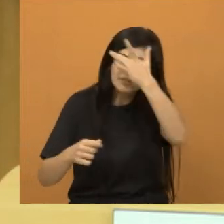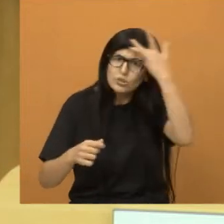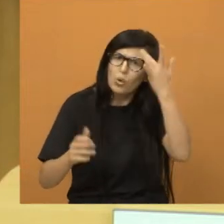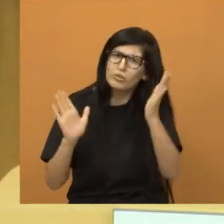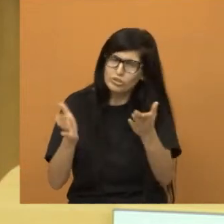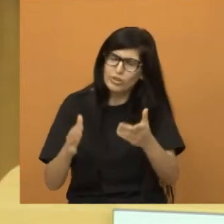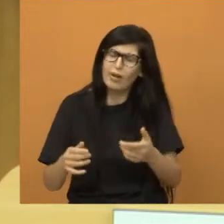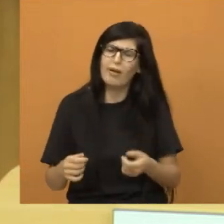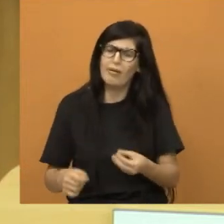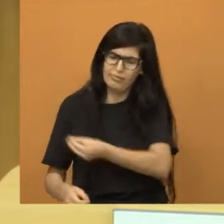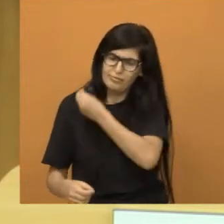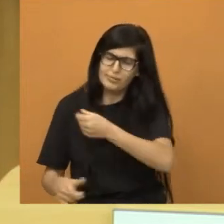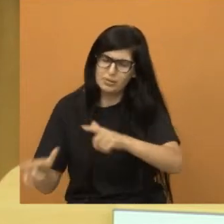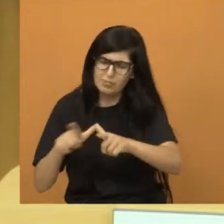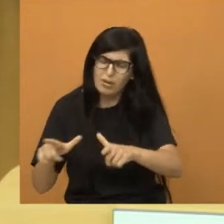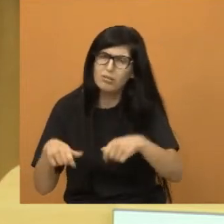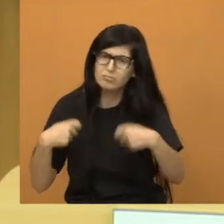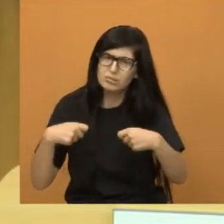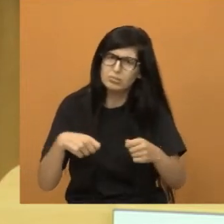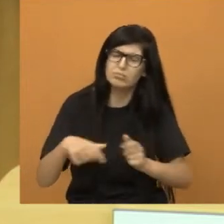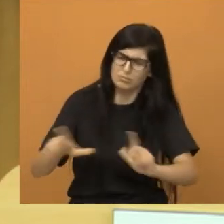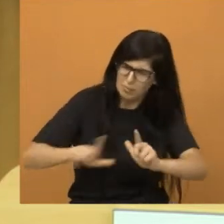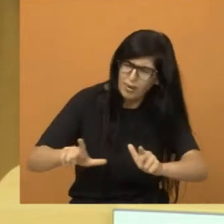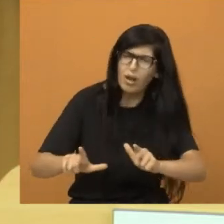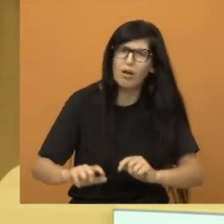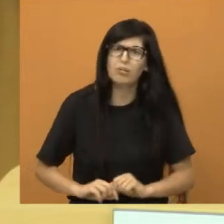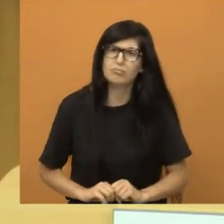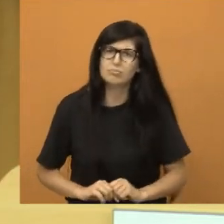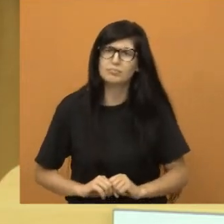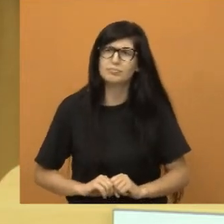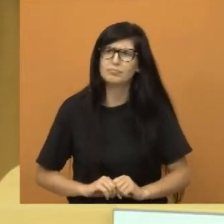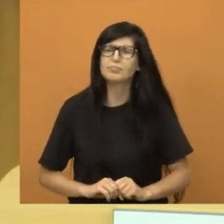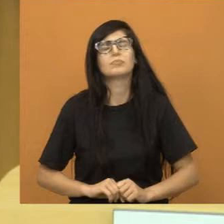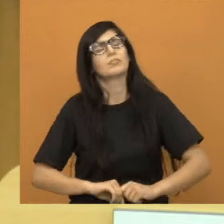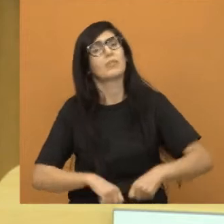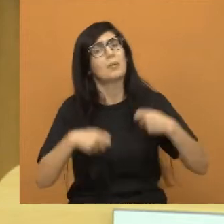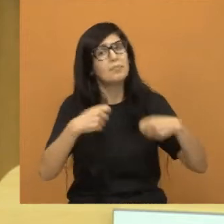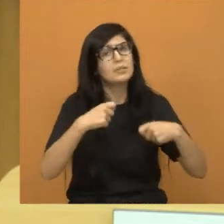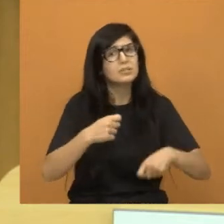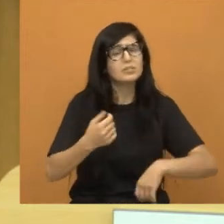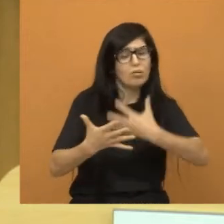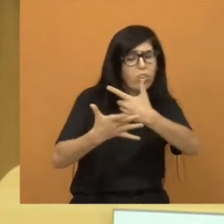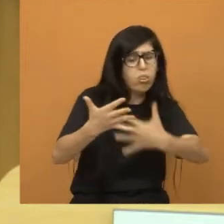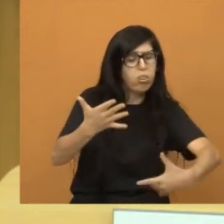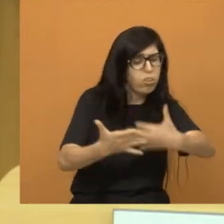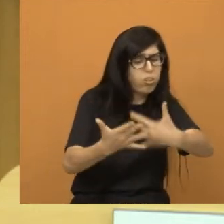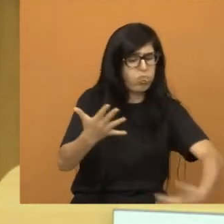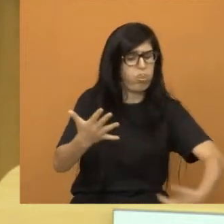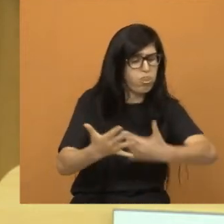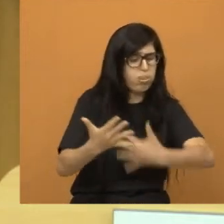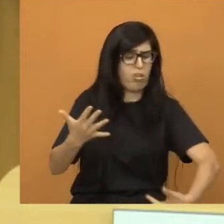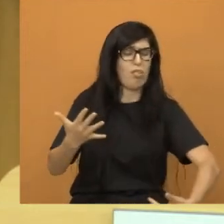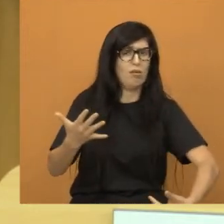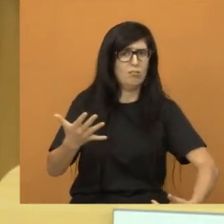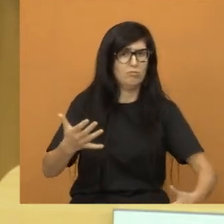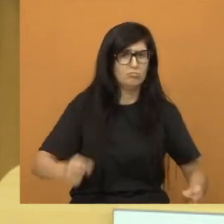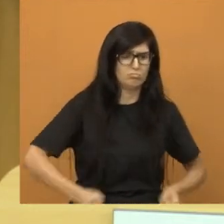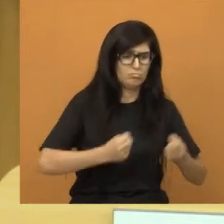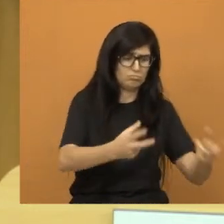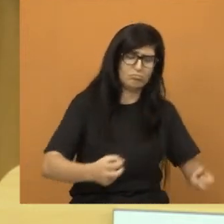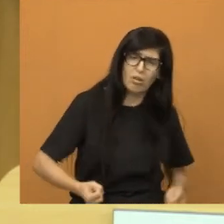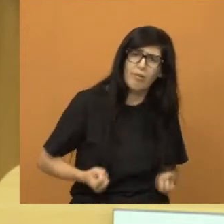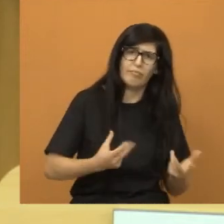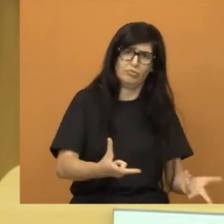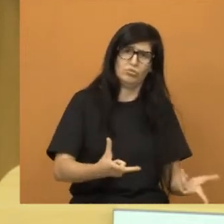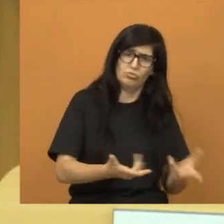tem grandes obras para fazer na nossa cidade, e para isso precisa de orçamento, e orçamento para investimento, e não